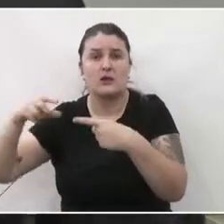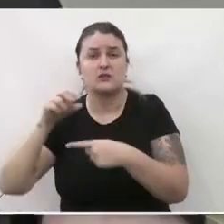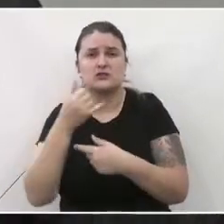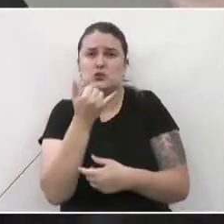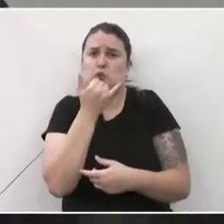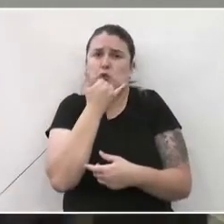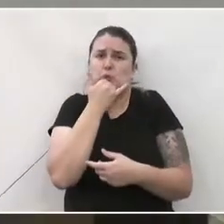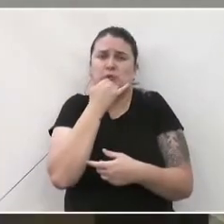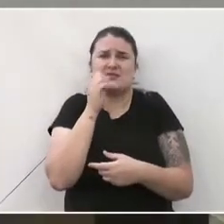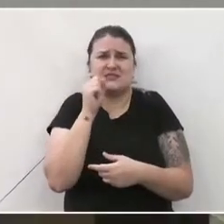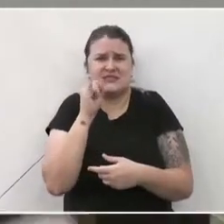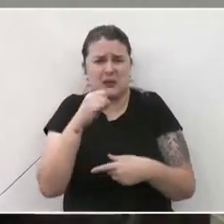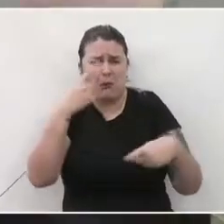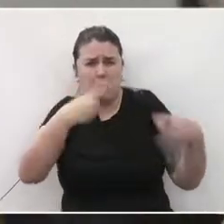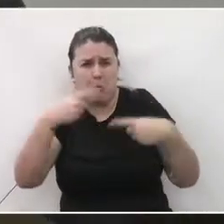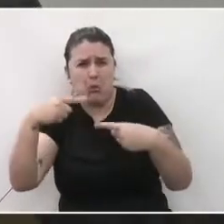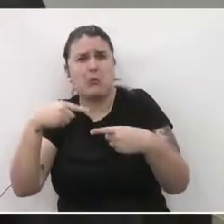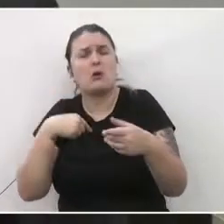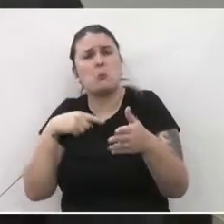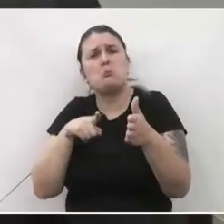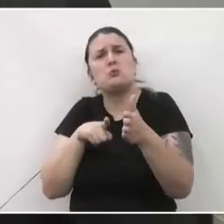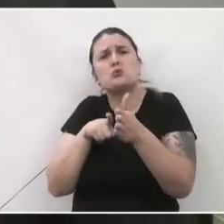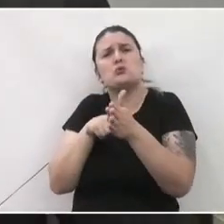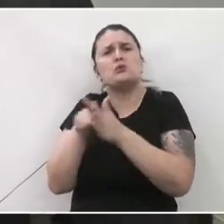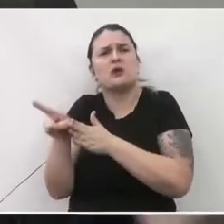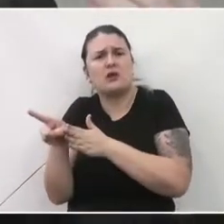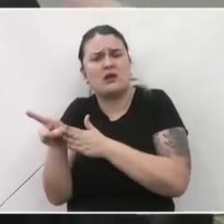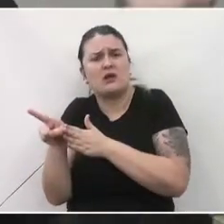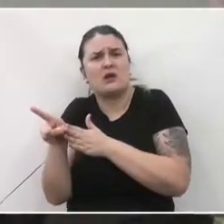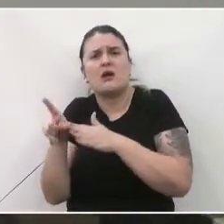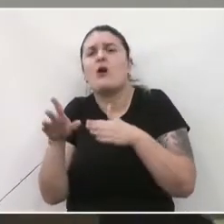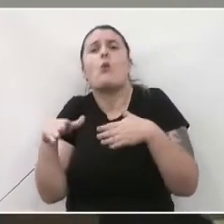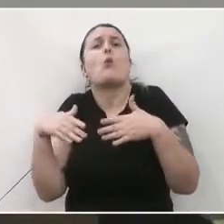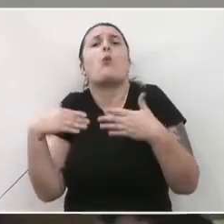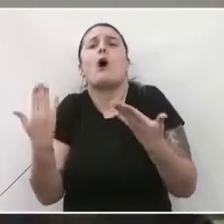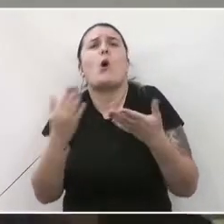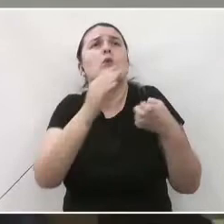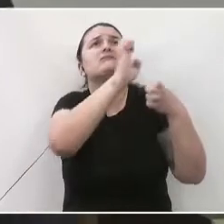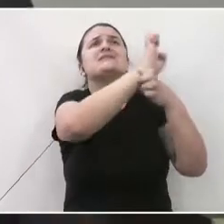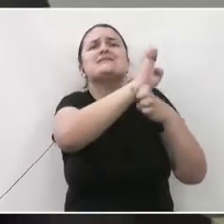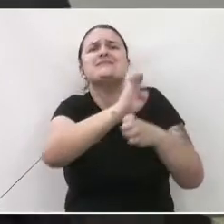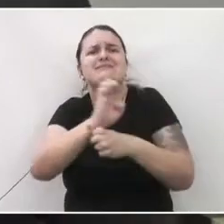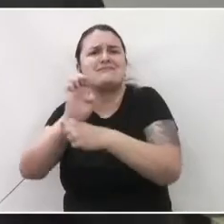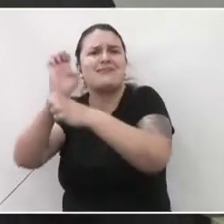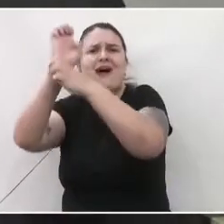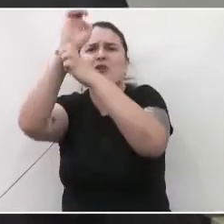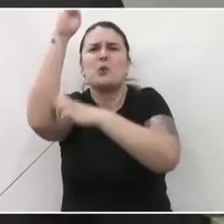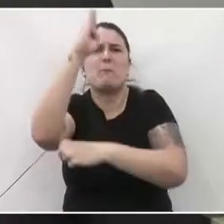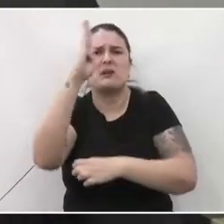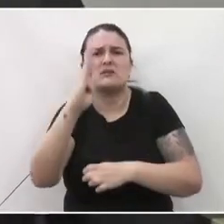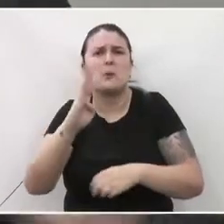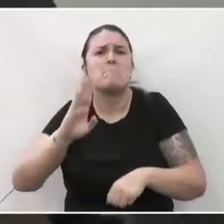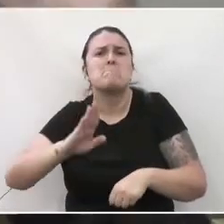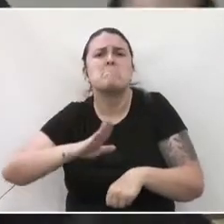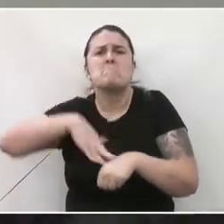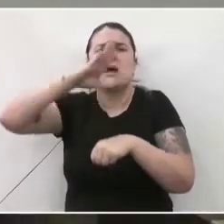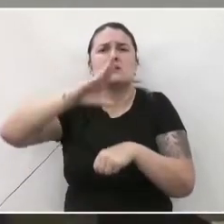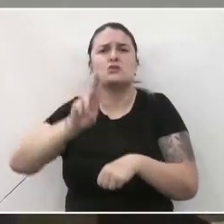nós polemizarmos, eu perguntaria a ele: qual é o estado do Brasil aonde mais se